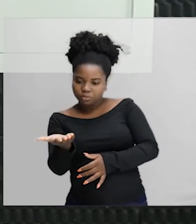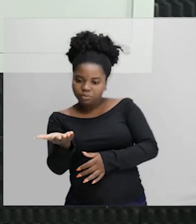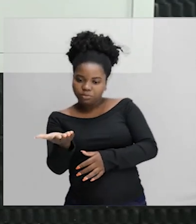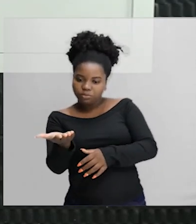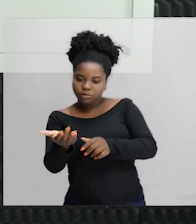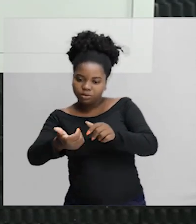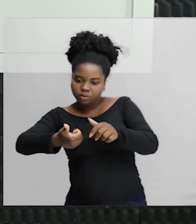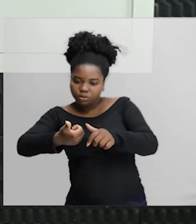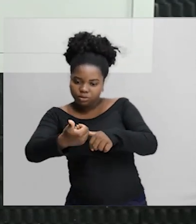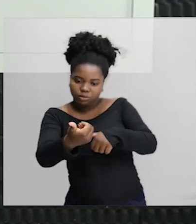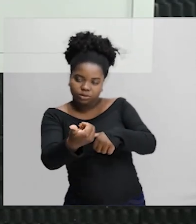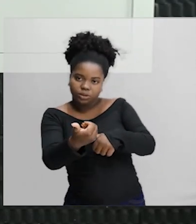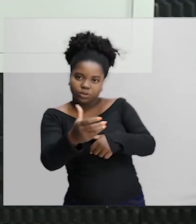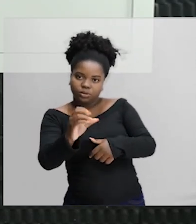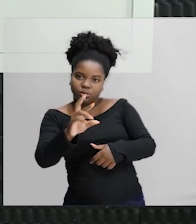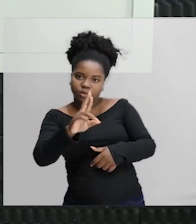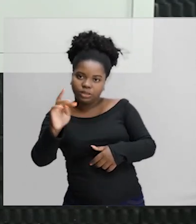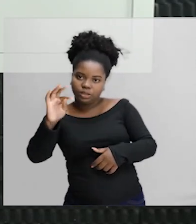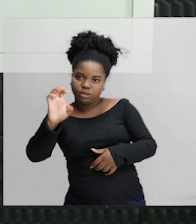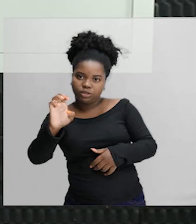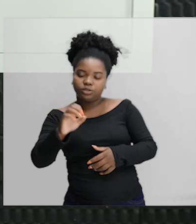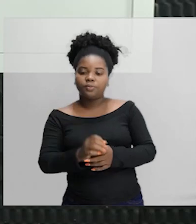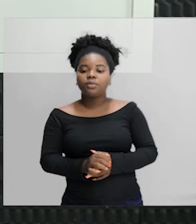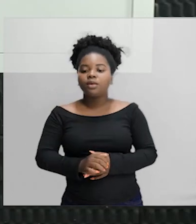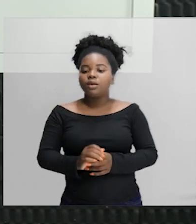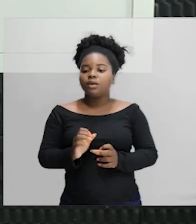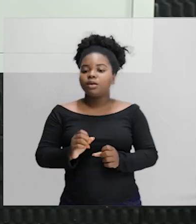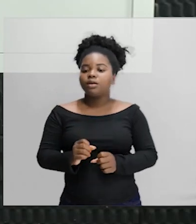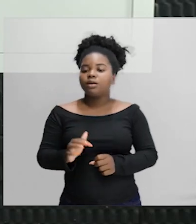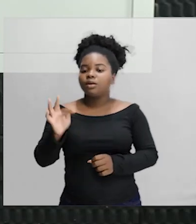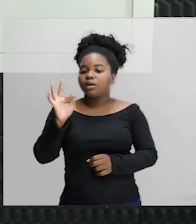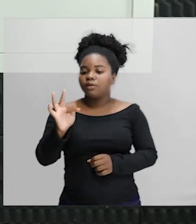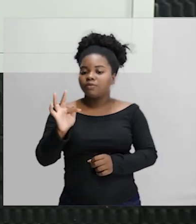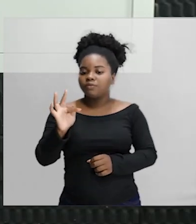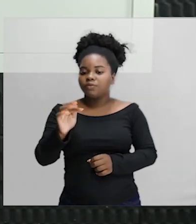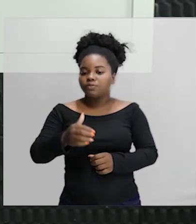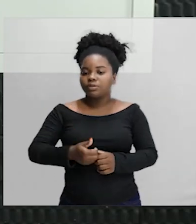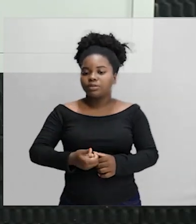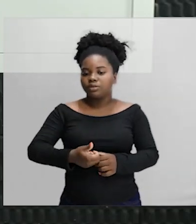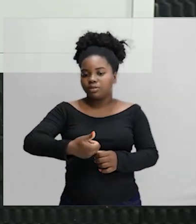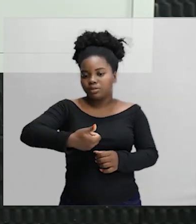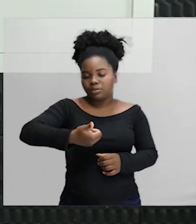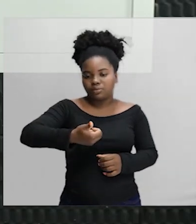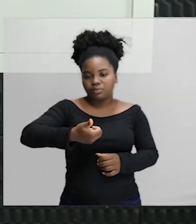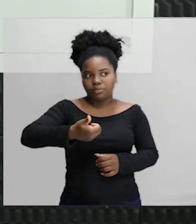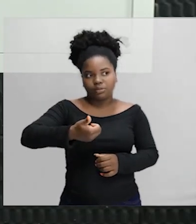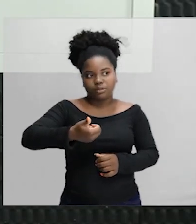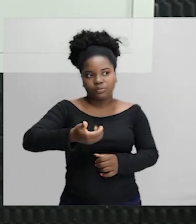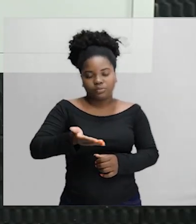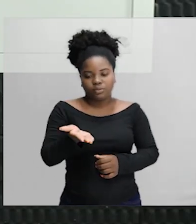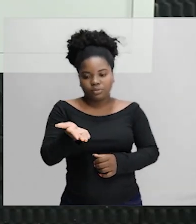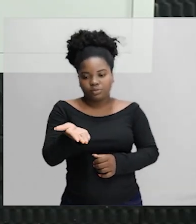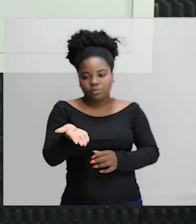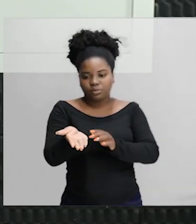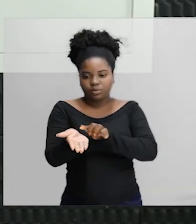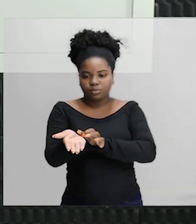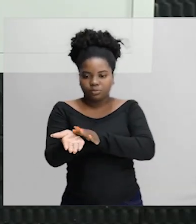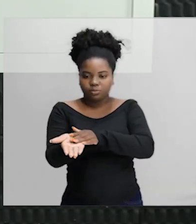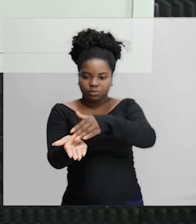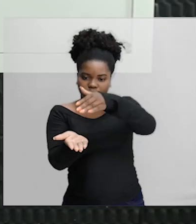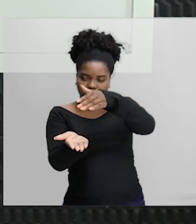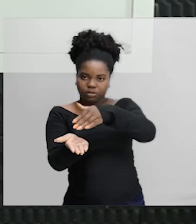polegar. E a força apontando para cima. Então nós poderemos utilizar tanto a mão direita quanto a mão esquerda para poder estabelecer o